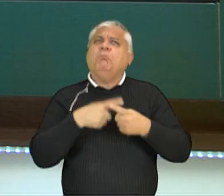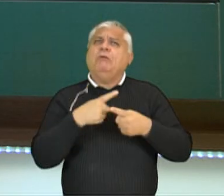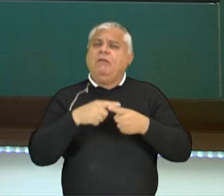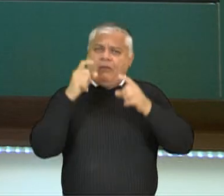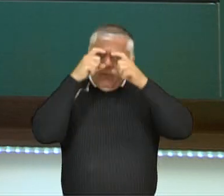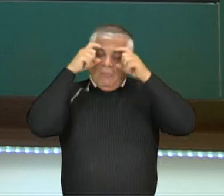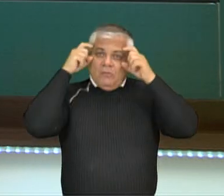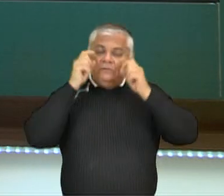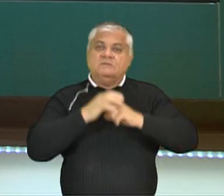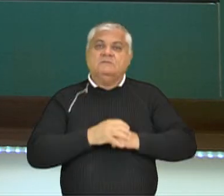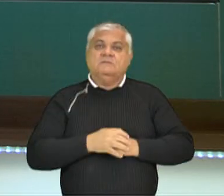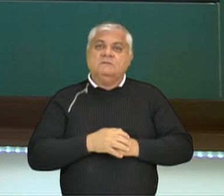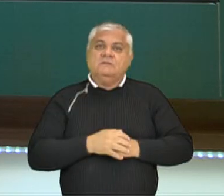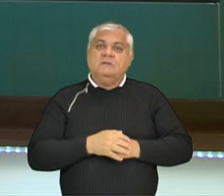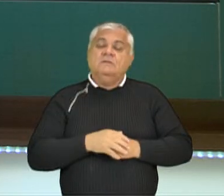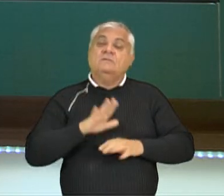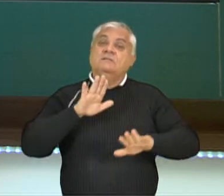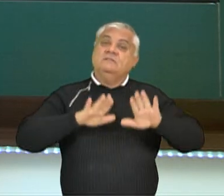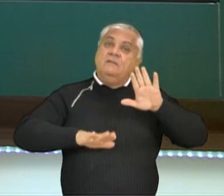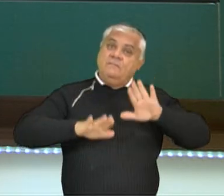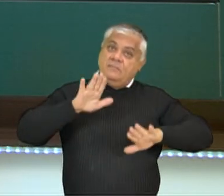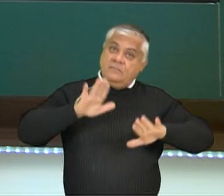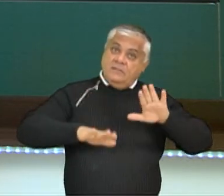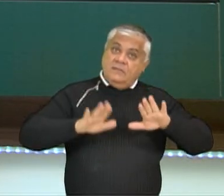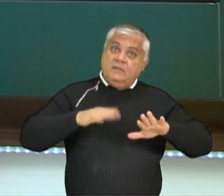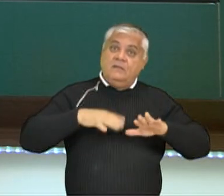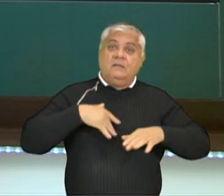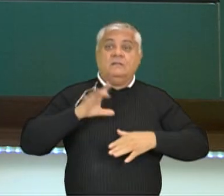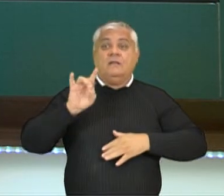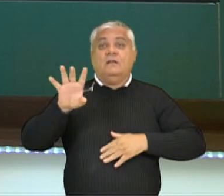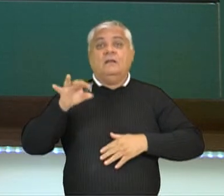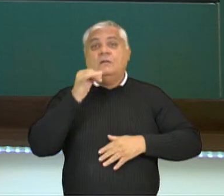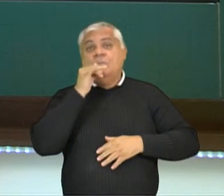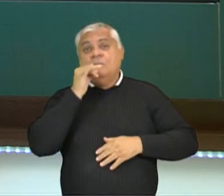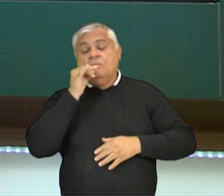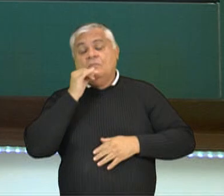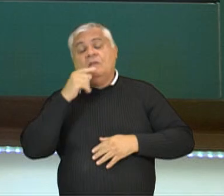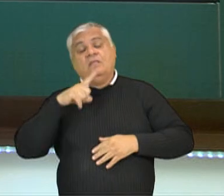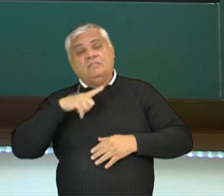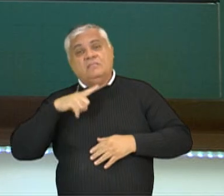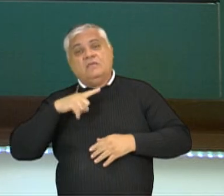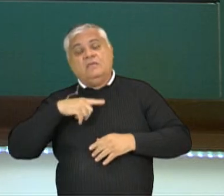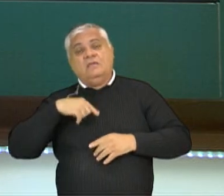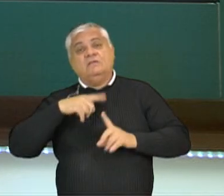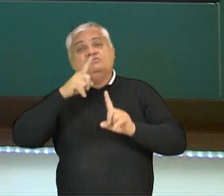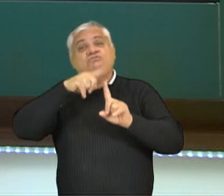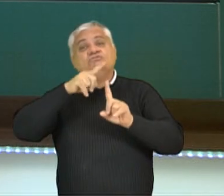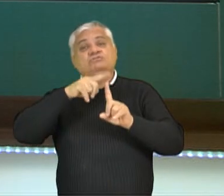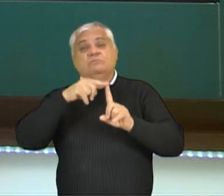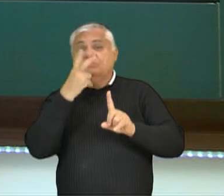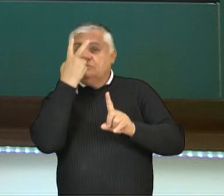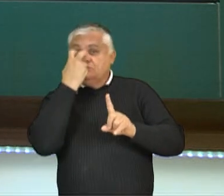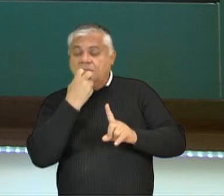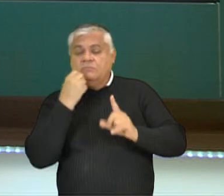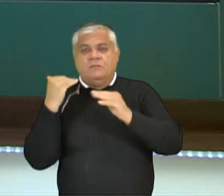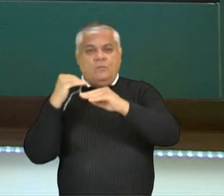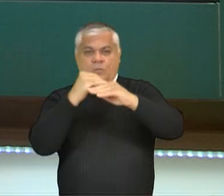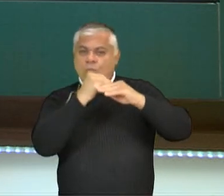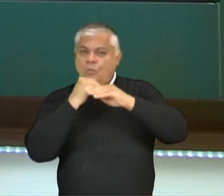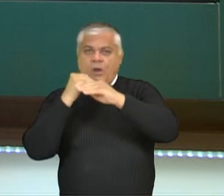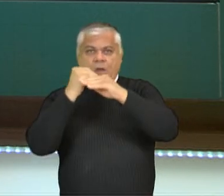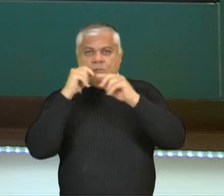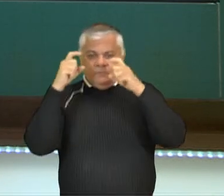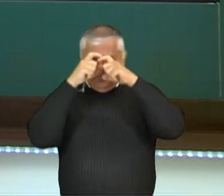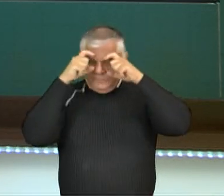colocar o óculos? Porque daí depende da sua classificação, a utilização do óculos é para deixar todo mundo, né, com a mesma